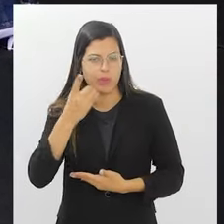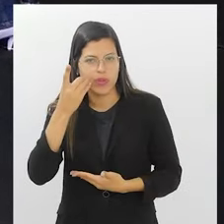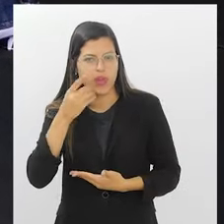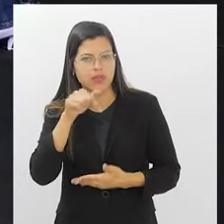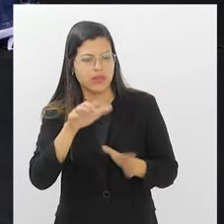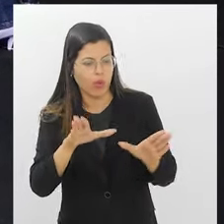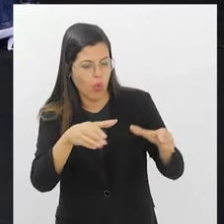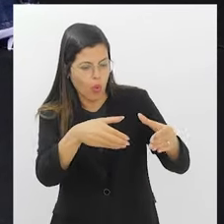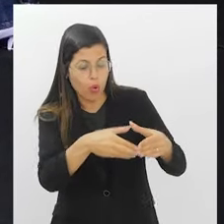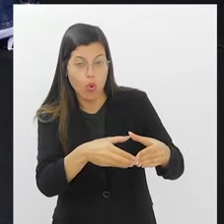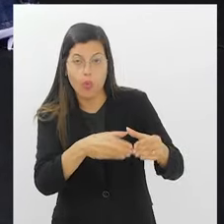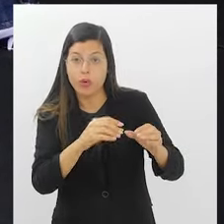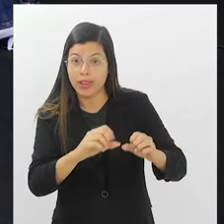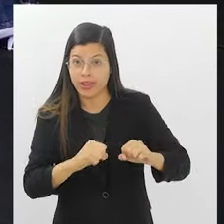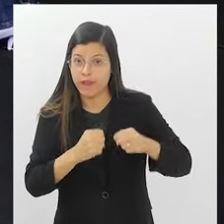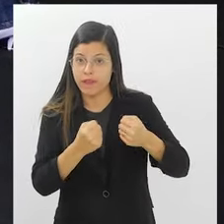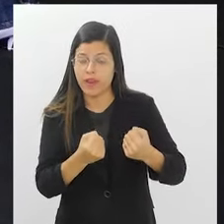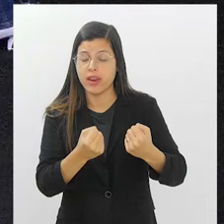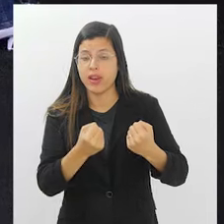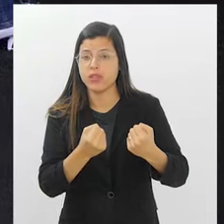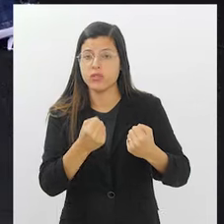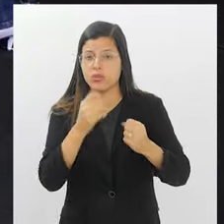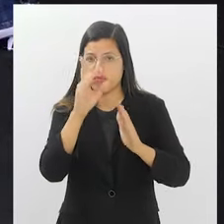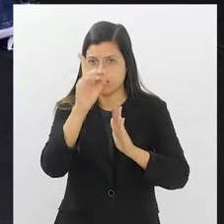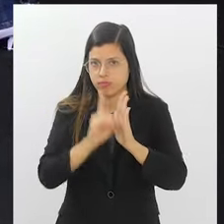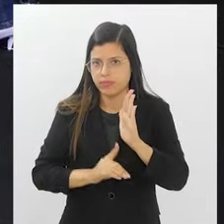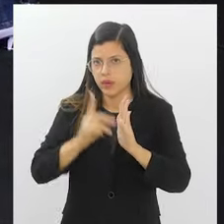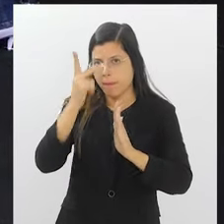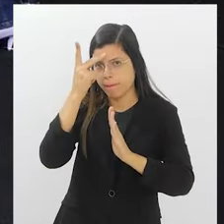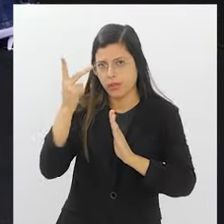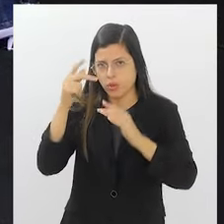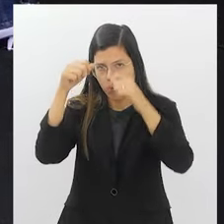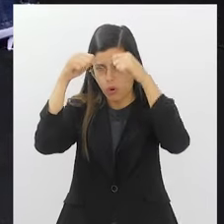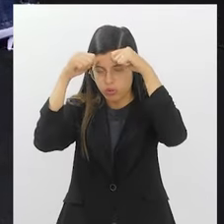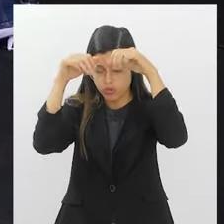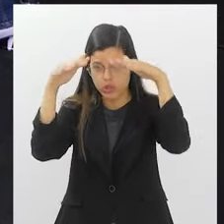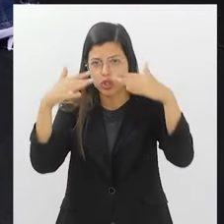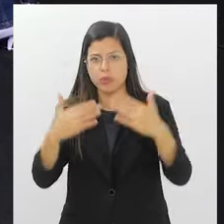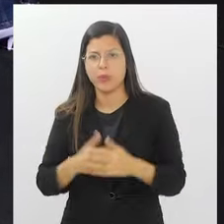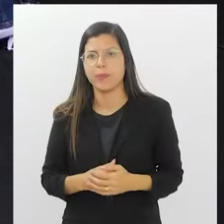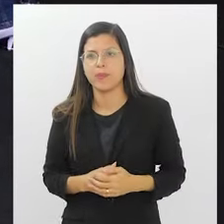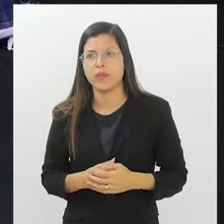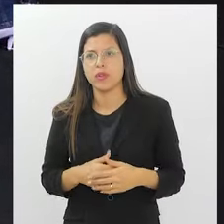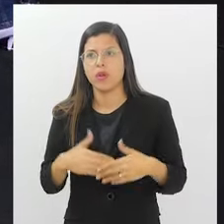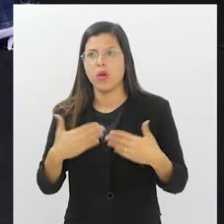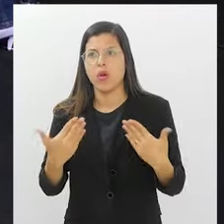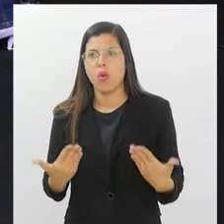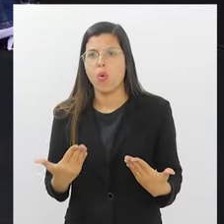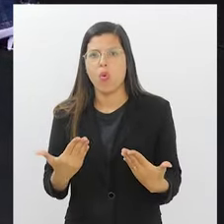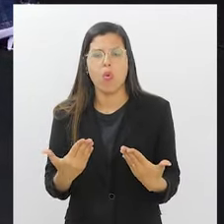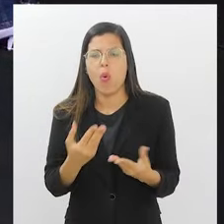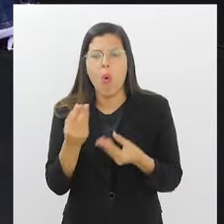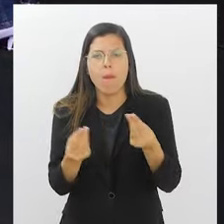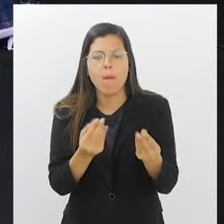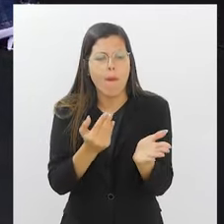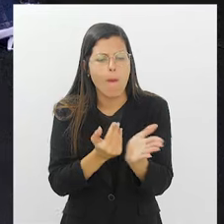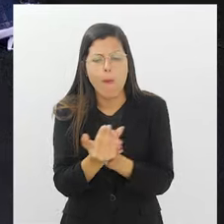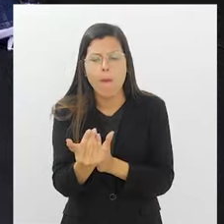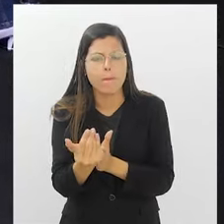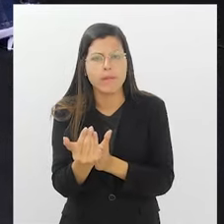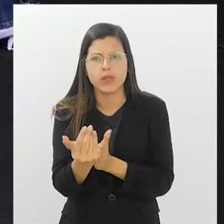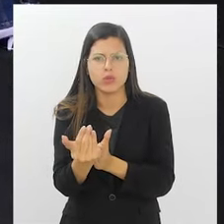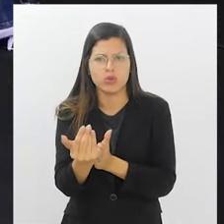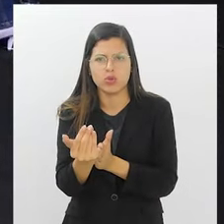faz parte da frente parlamentar que defende os direitos, né, da pessoa com autismo, qual foi o start do